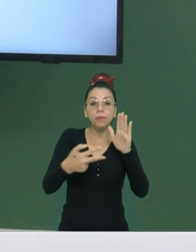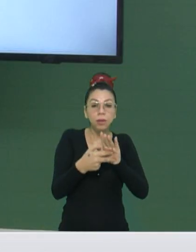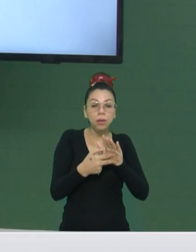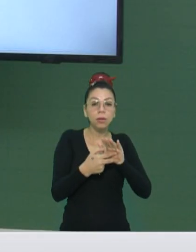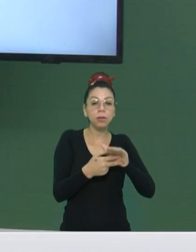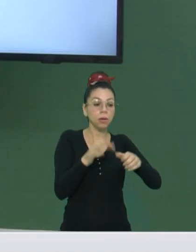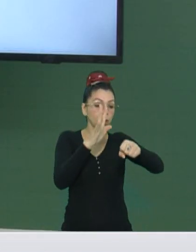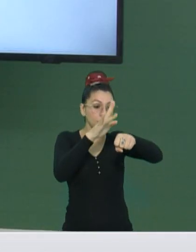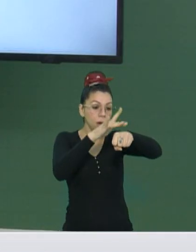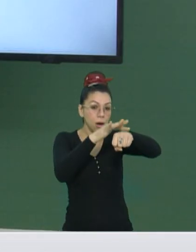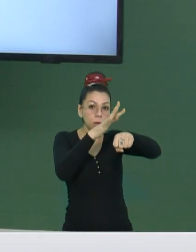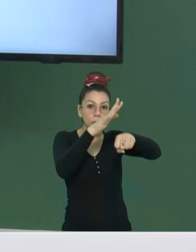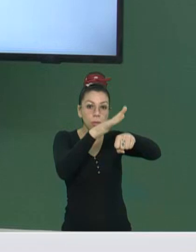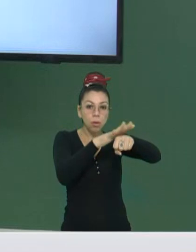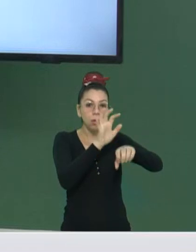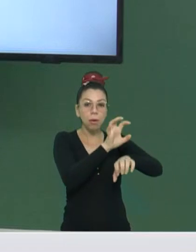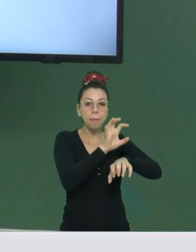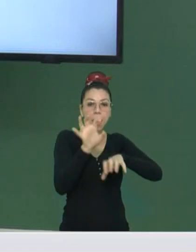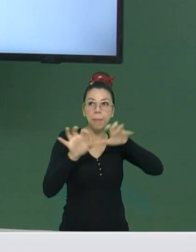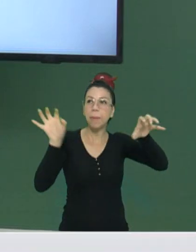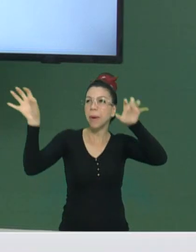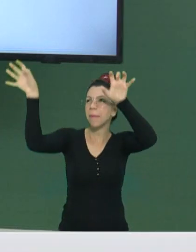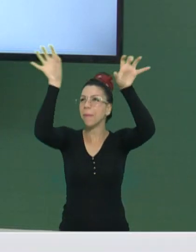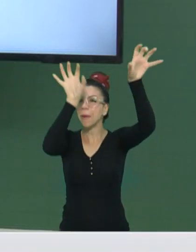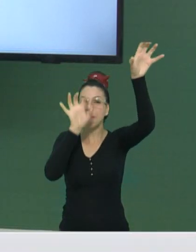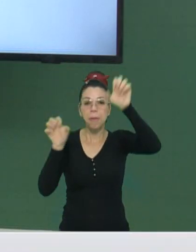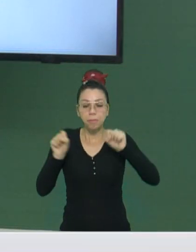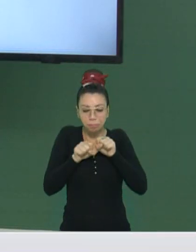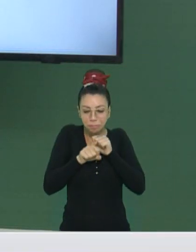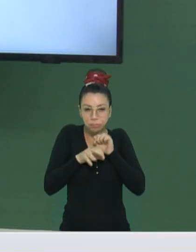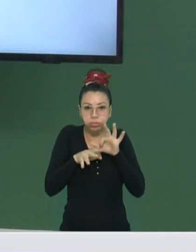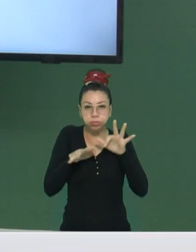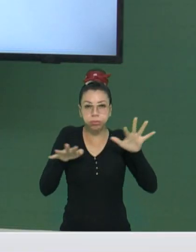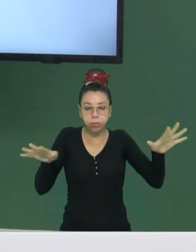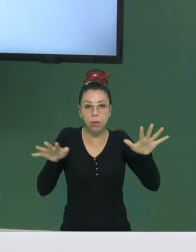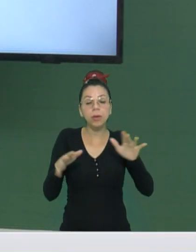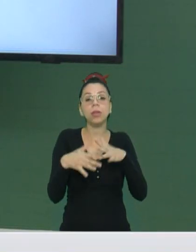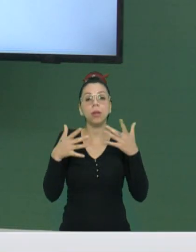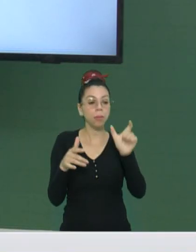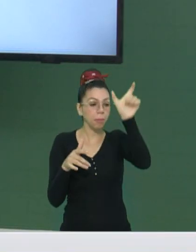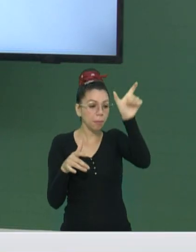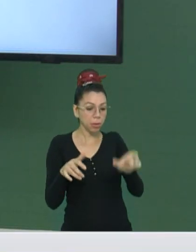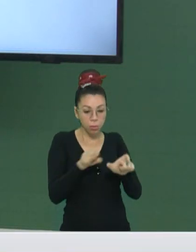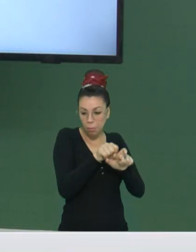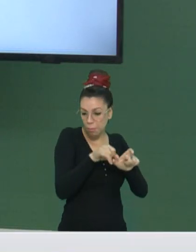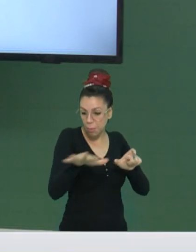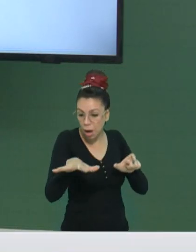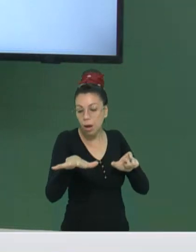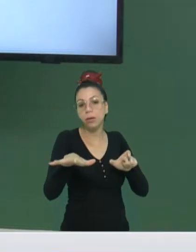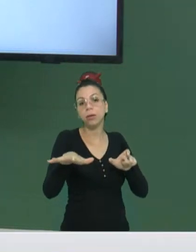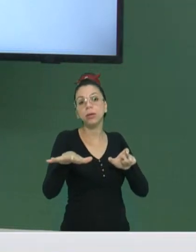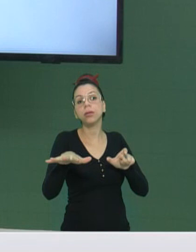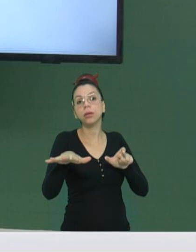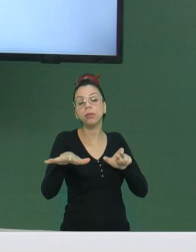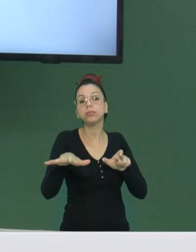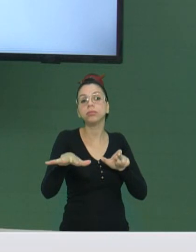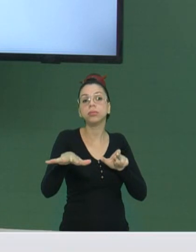diferentes continentes, com transmissão sustentada de pessoa para pessoa. Isso é uma